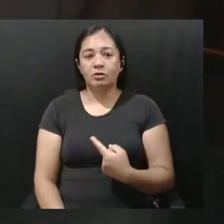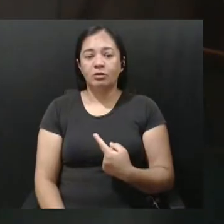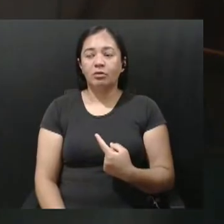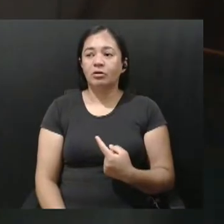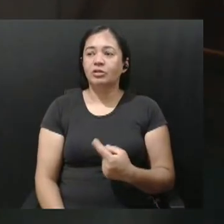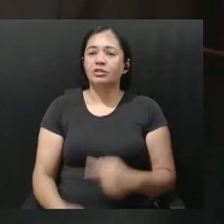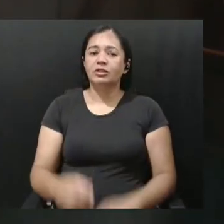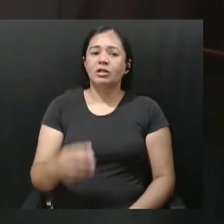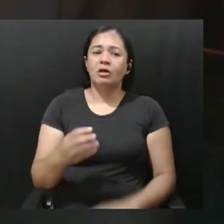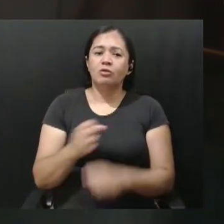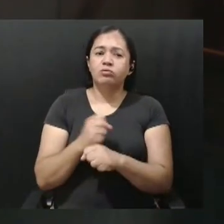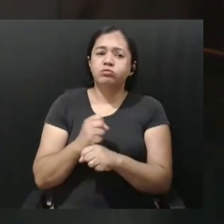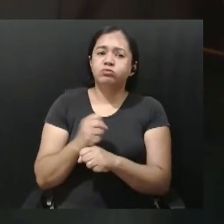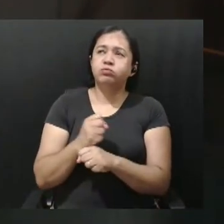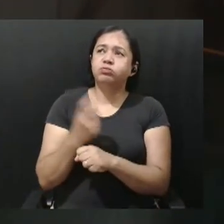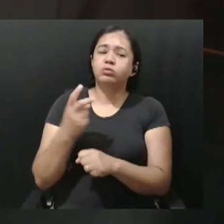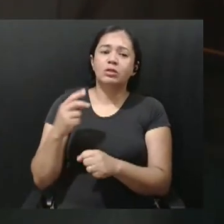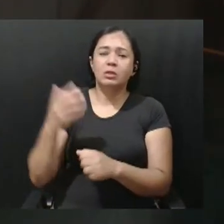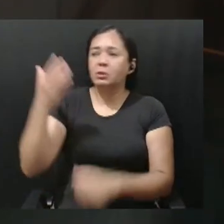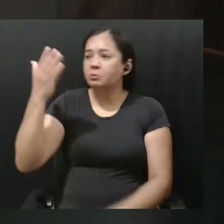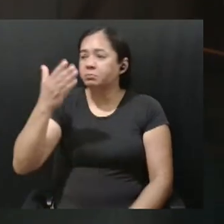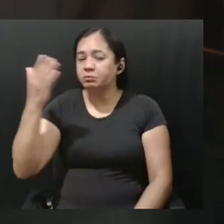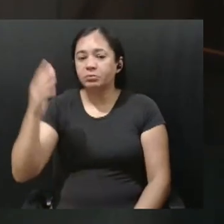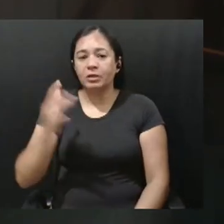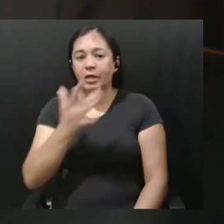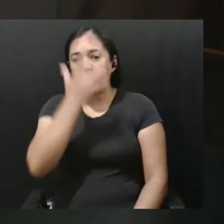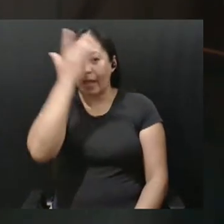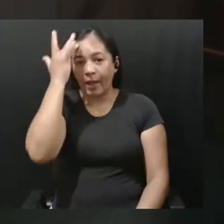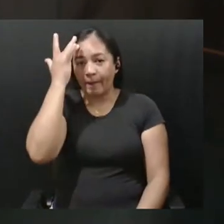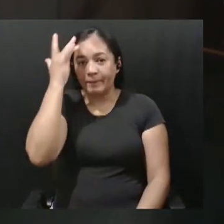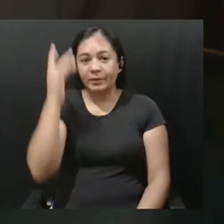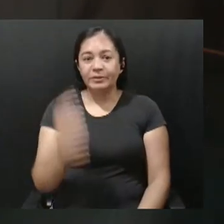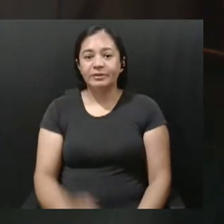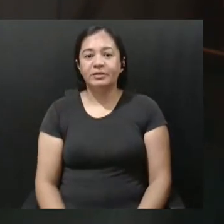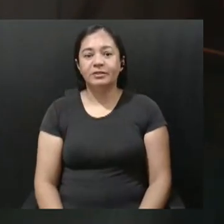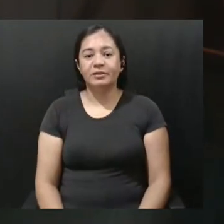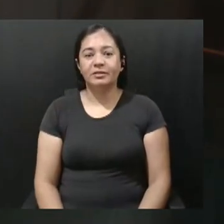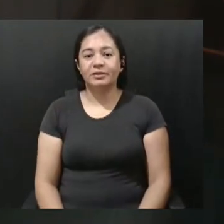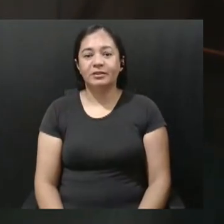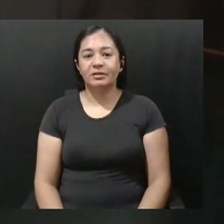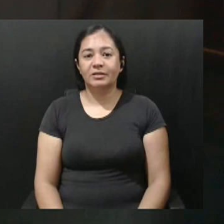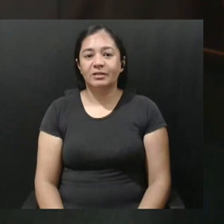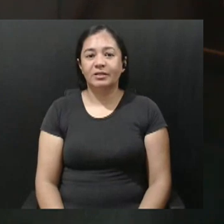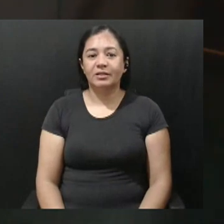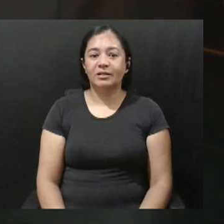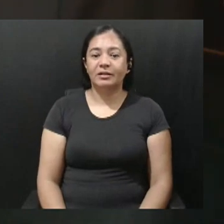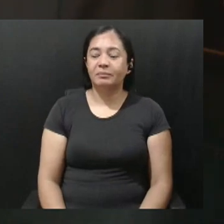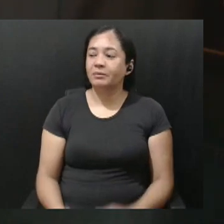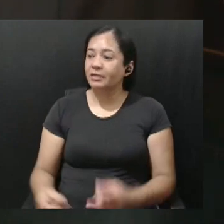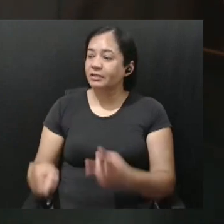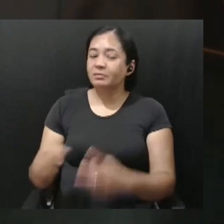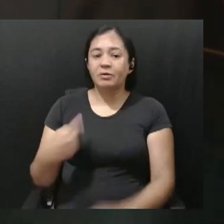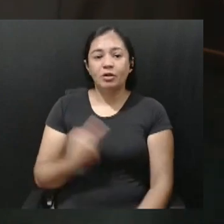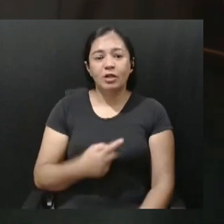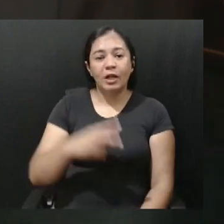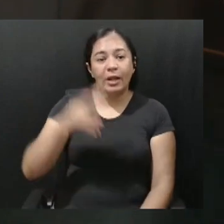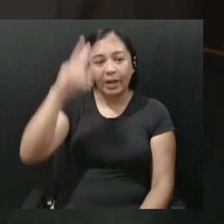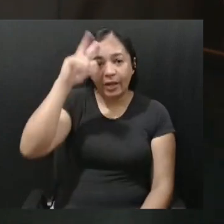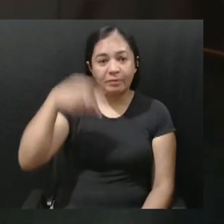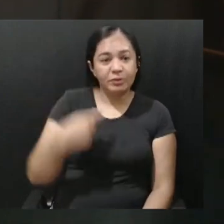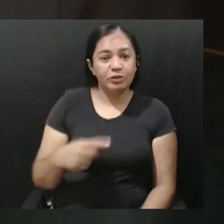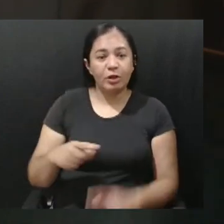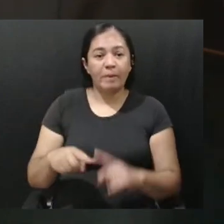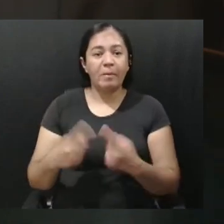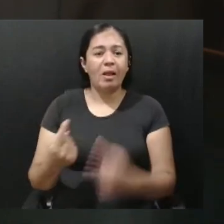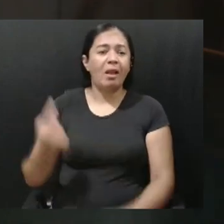Uhum. Uhum. colocou, e aí a pessoa teve ali a Uhum. nossa visão congelada, como você Uhum. disse, Uhum. achei muito interessante isso, porque às vezes